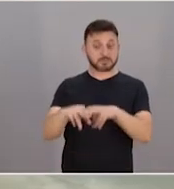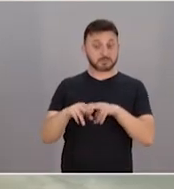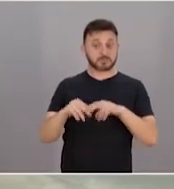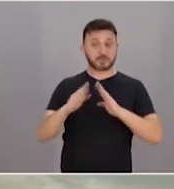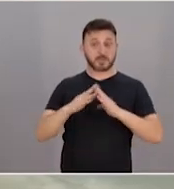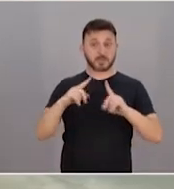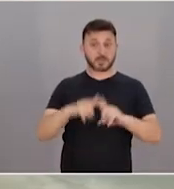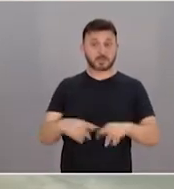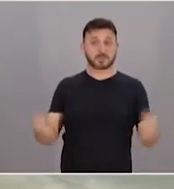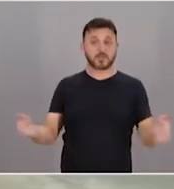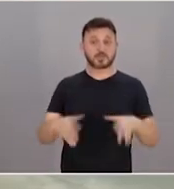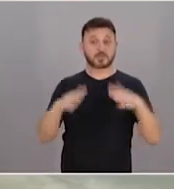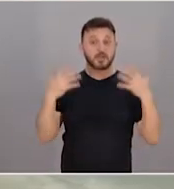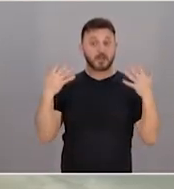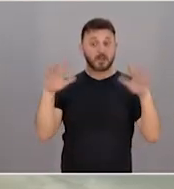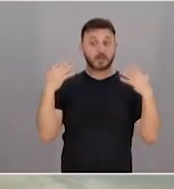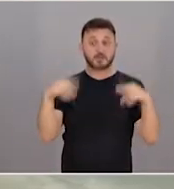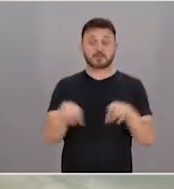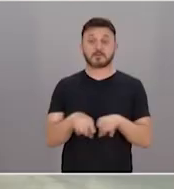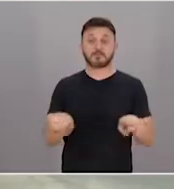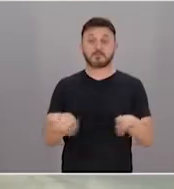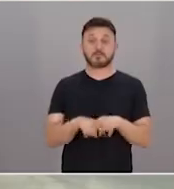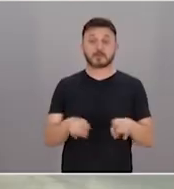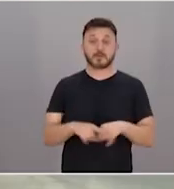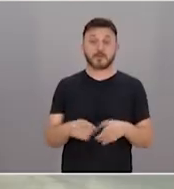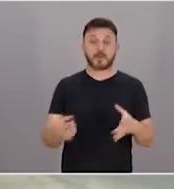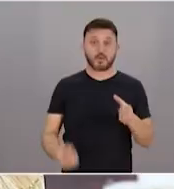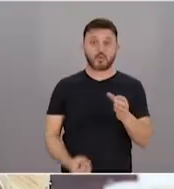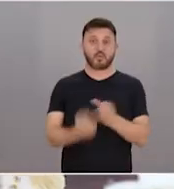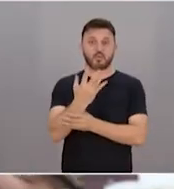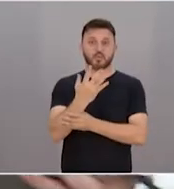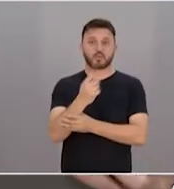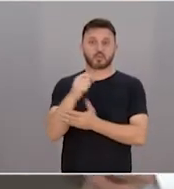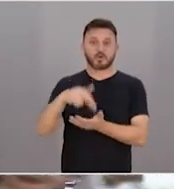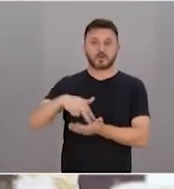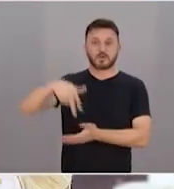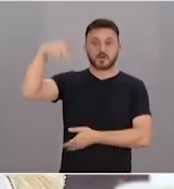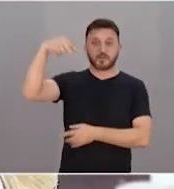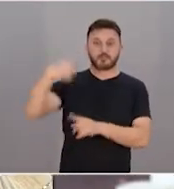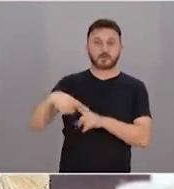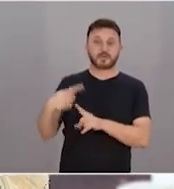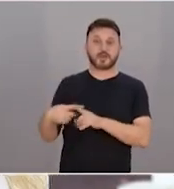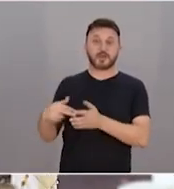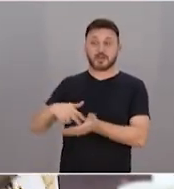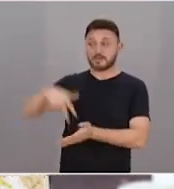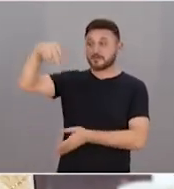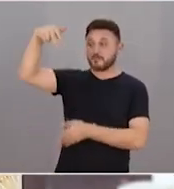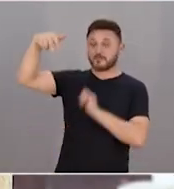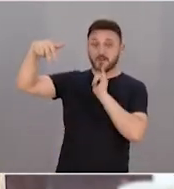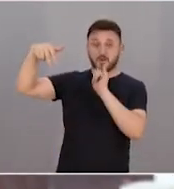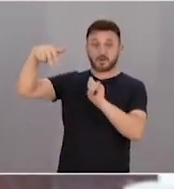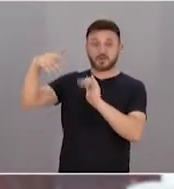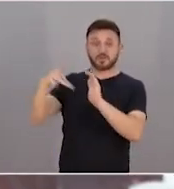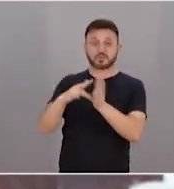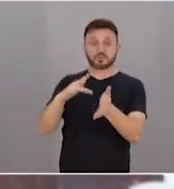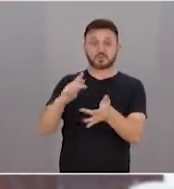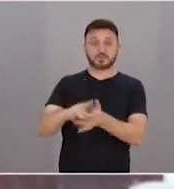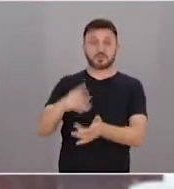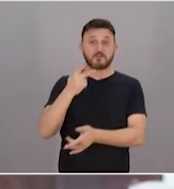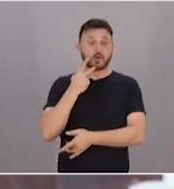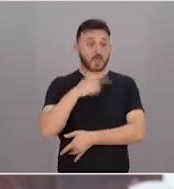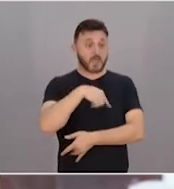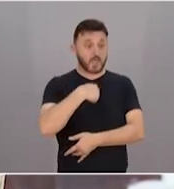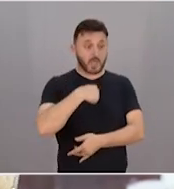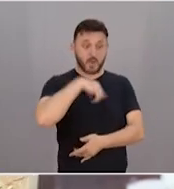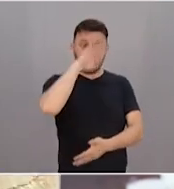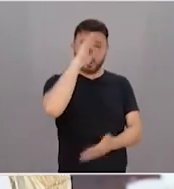igreja celebra hoje também, e é fruto dessa ascensão, porque na ascensão diz Jesus: eu confio em